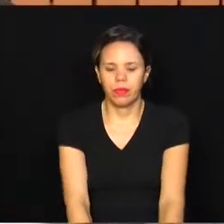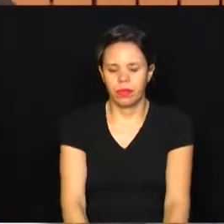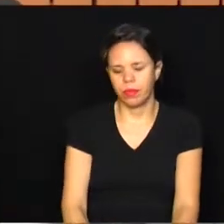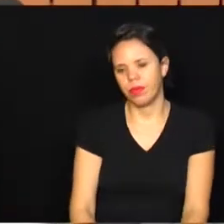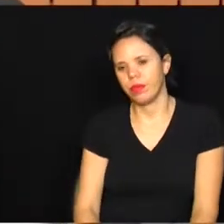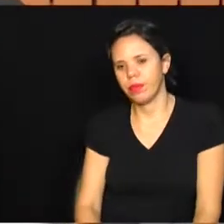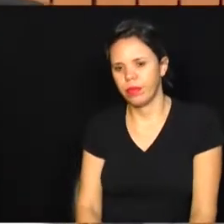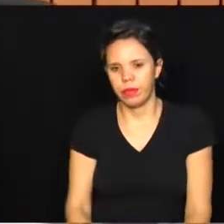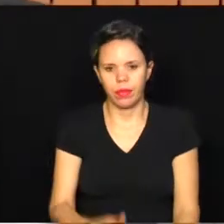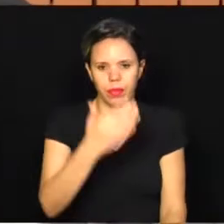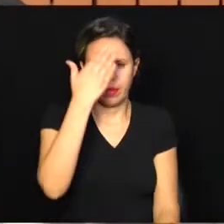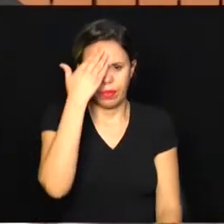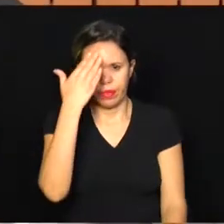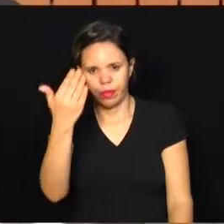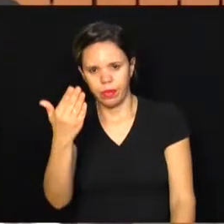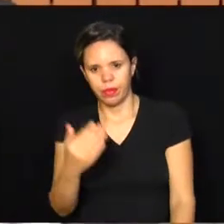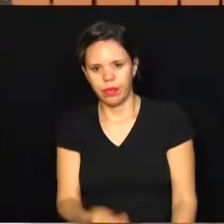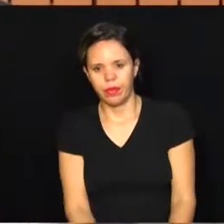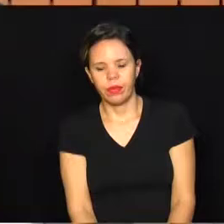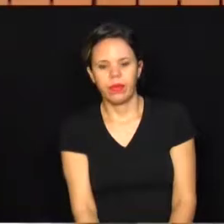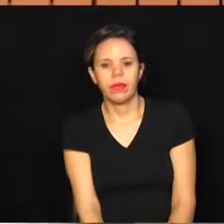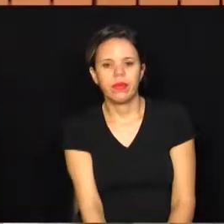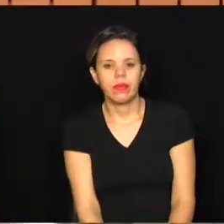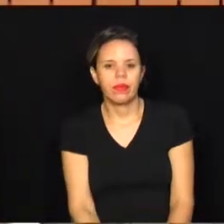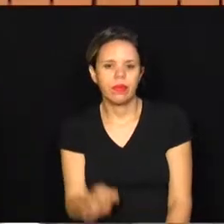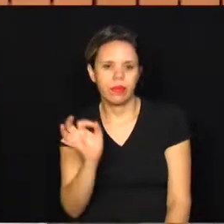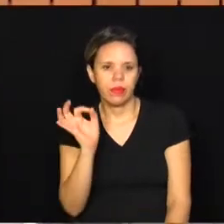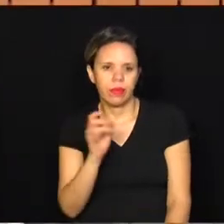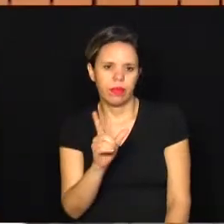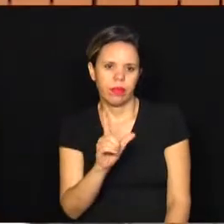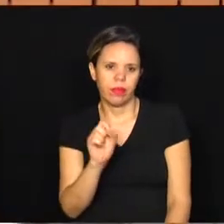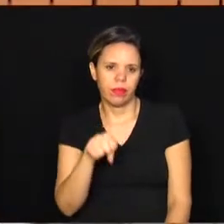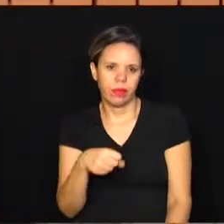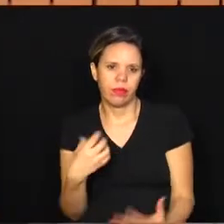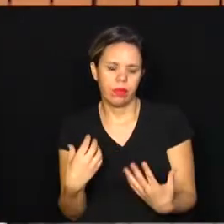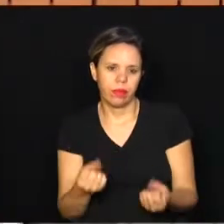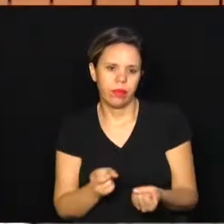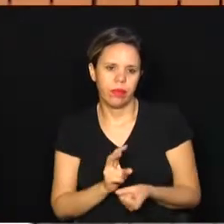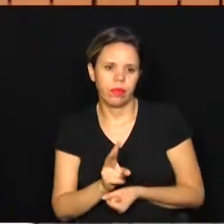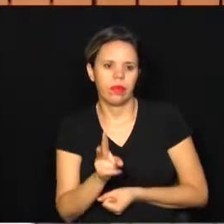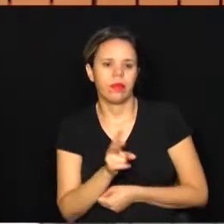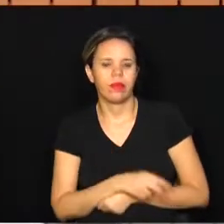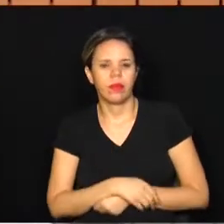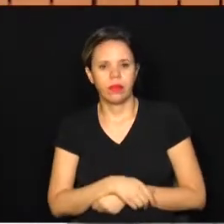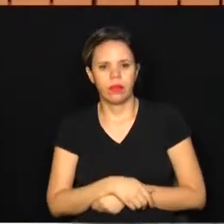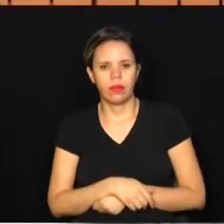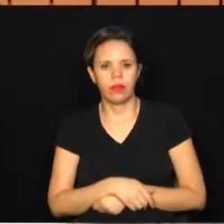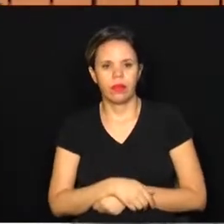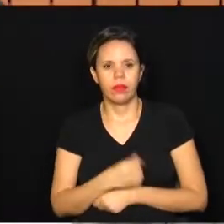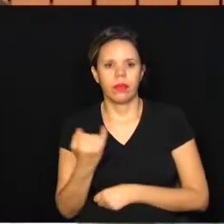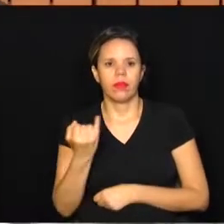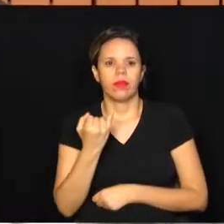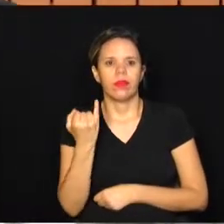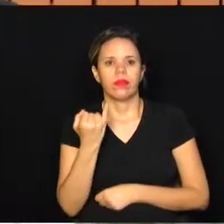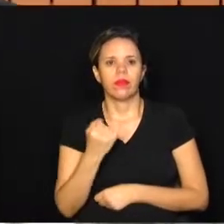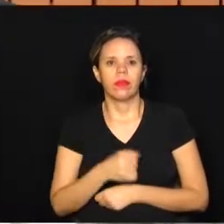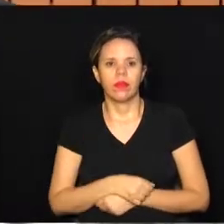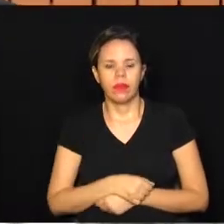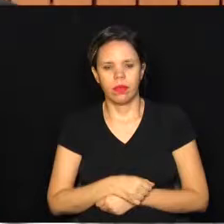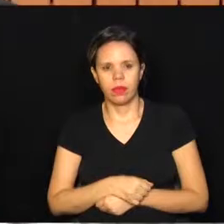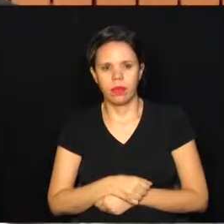Imagina, eu que agradeço e certamente vamos dar sequência. Penso que é importante